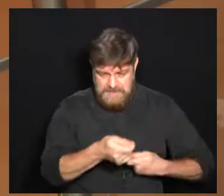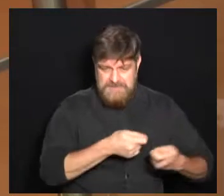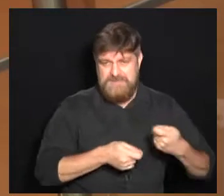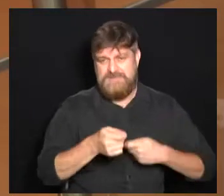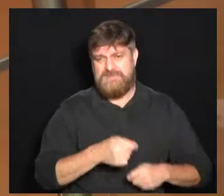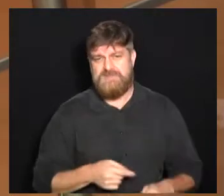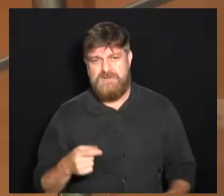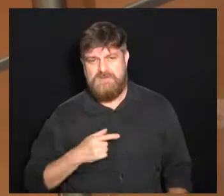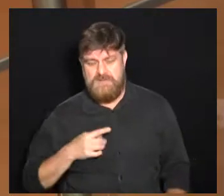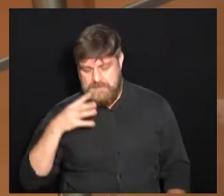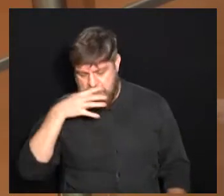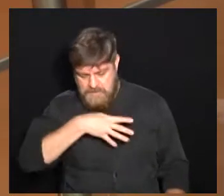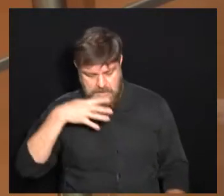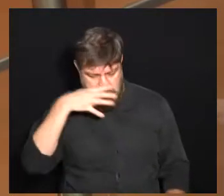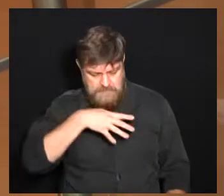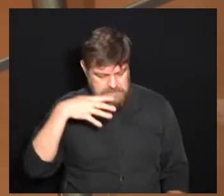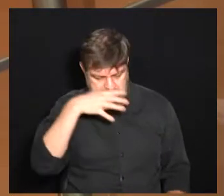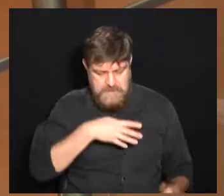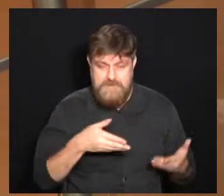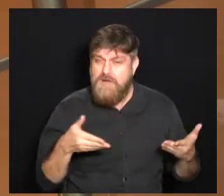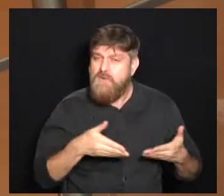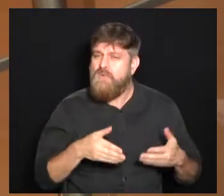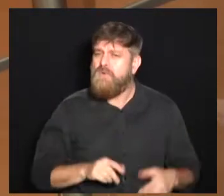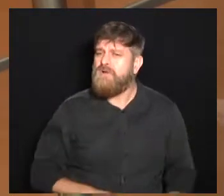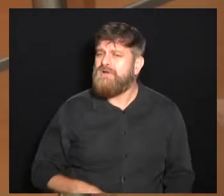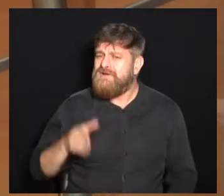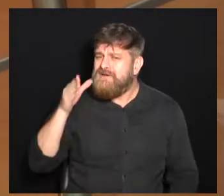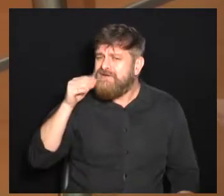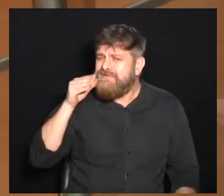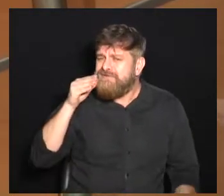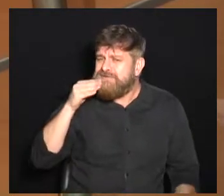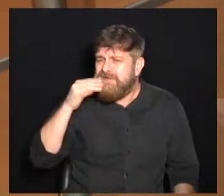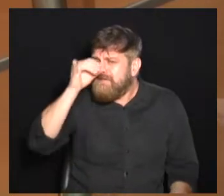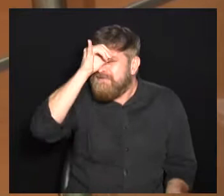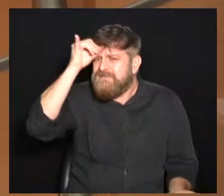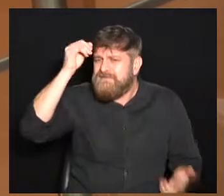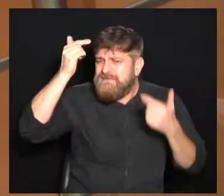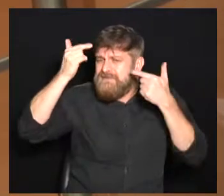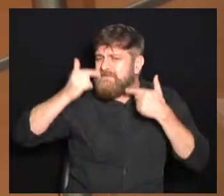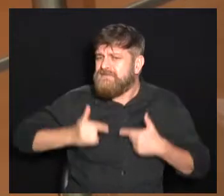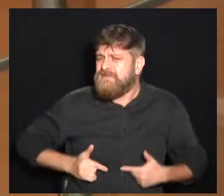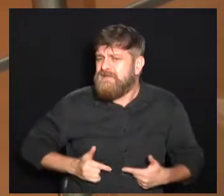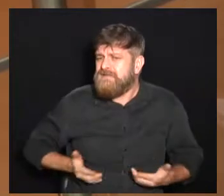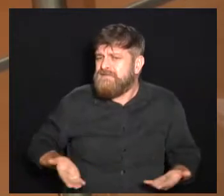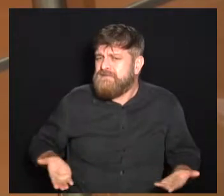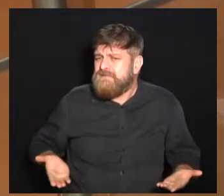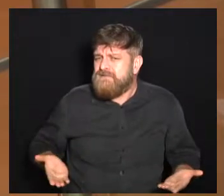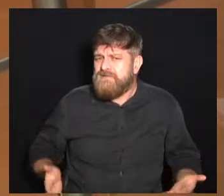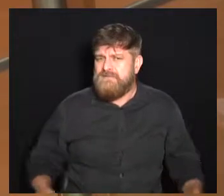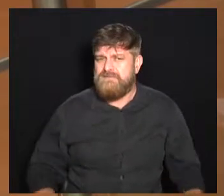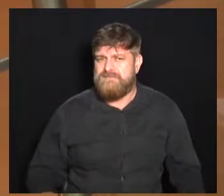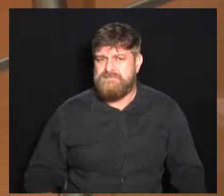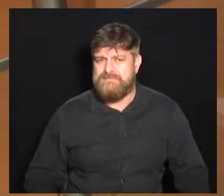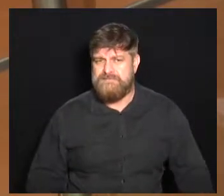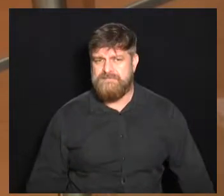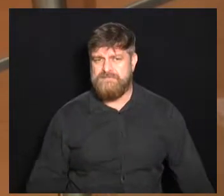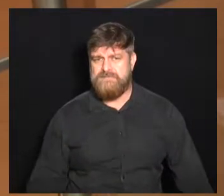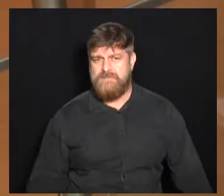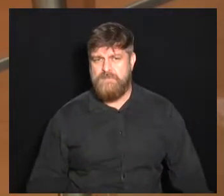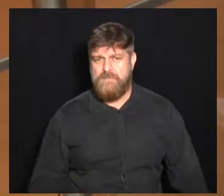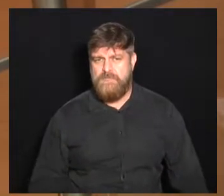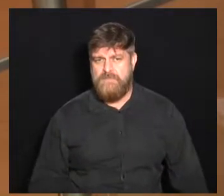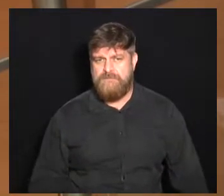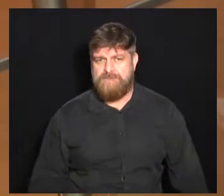o que está sendo acusado agora, o que os funcionários têm a ver com isso? Porque... Todos falarem, você fala para os vereadores. Tá